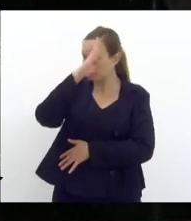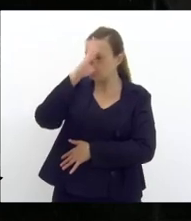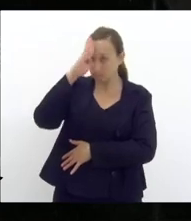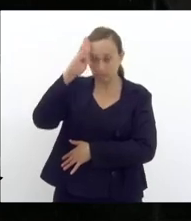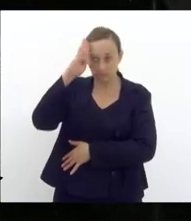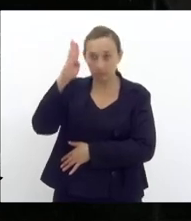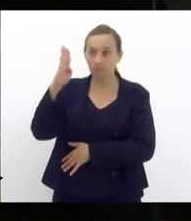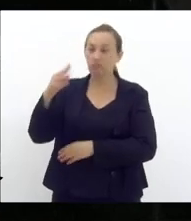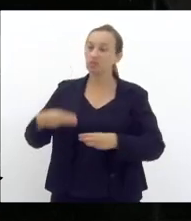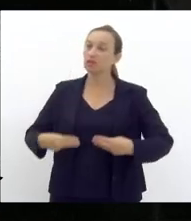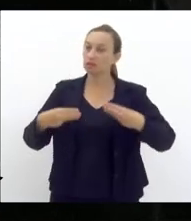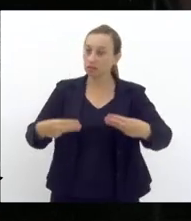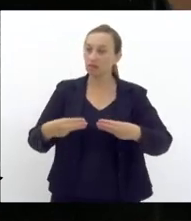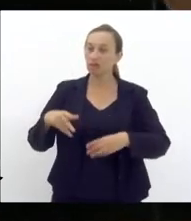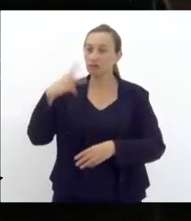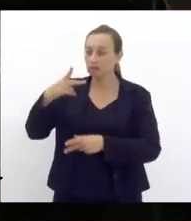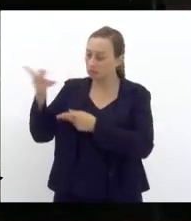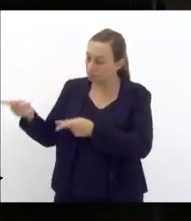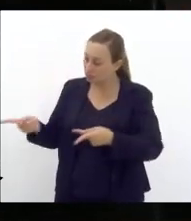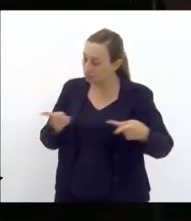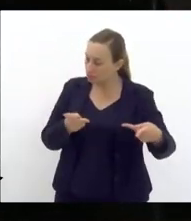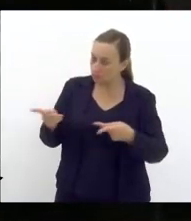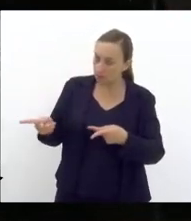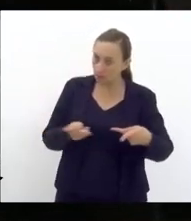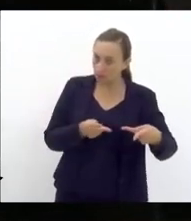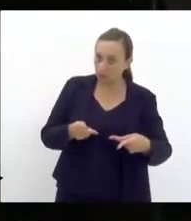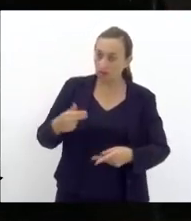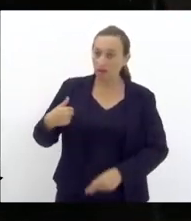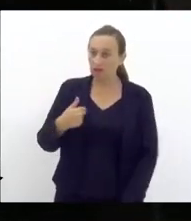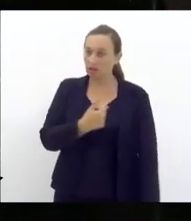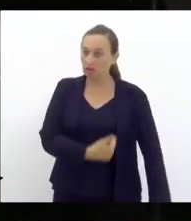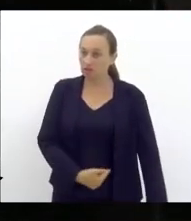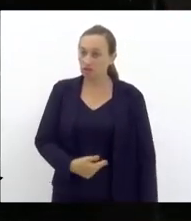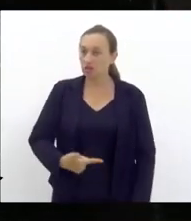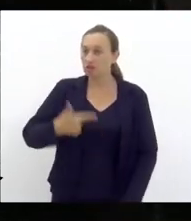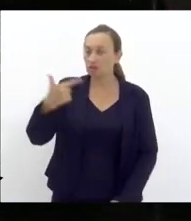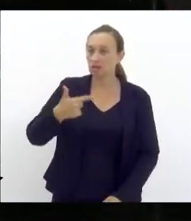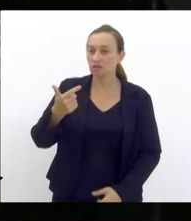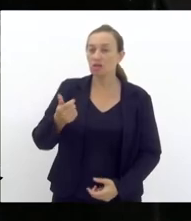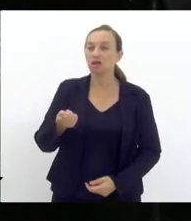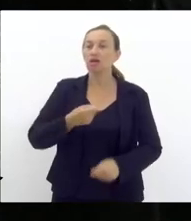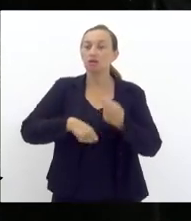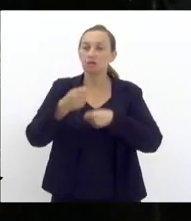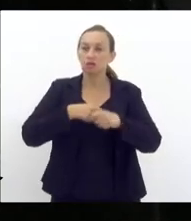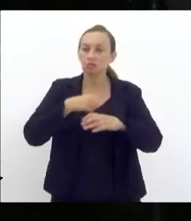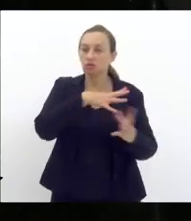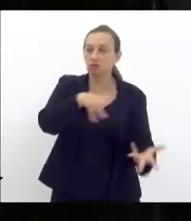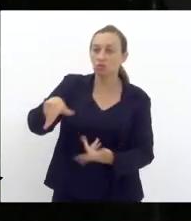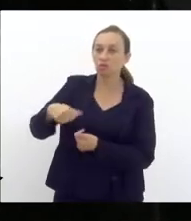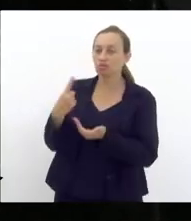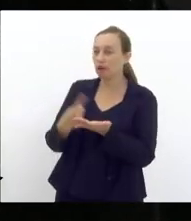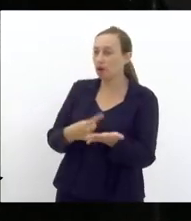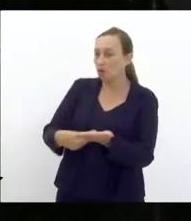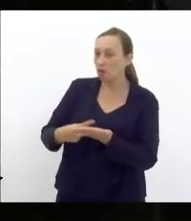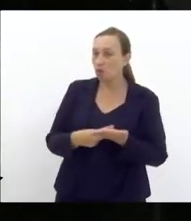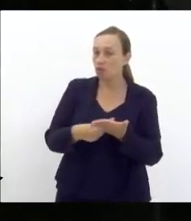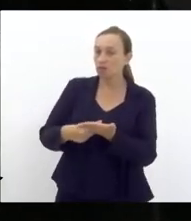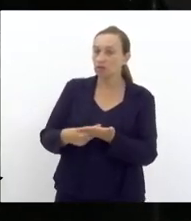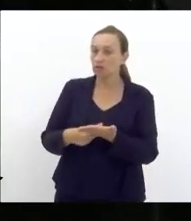ministros e políticos visitaram a China a segunda maior economia do mundo onde foram fechados acordos